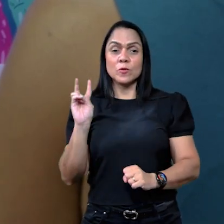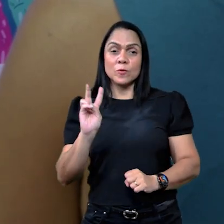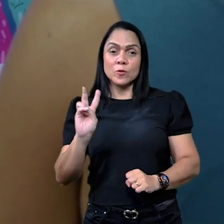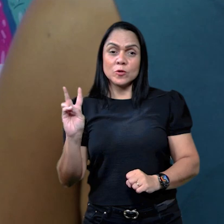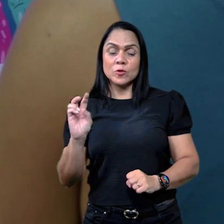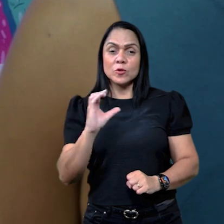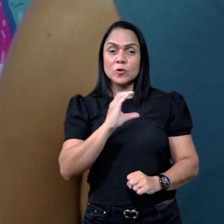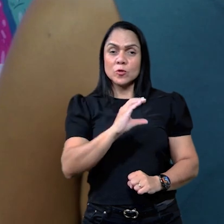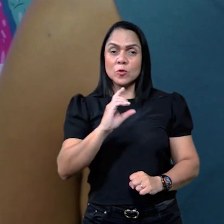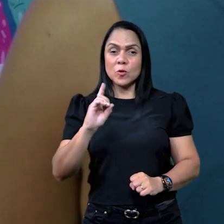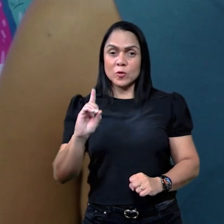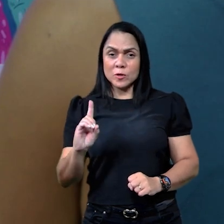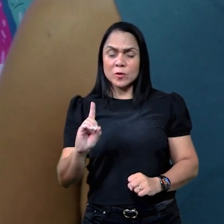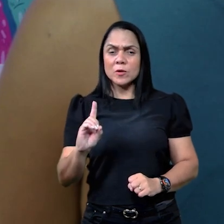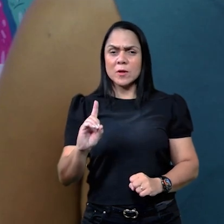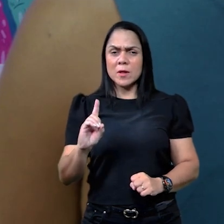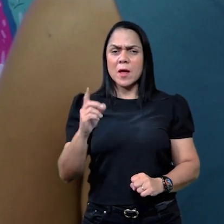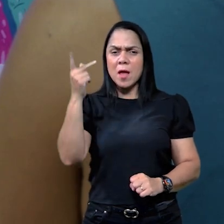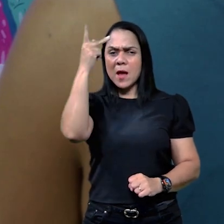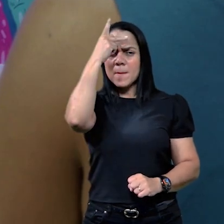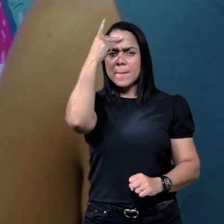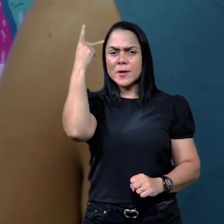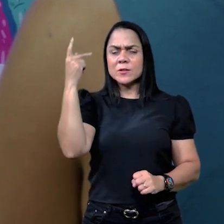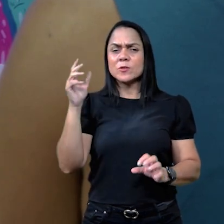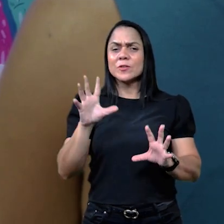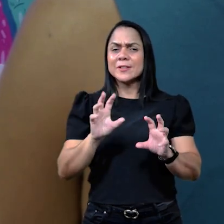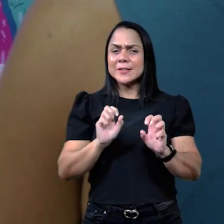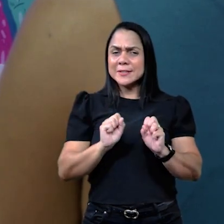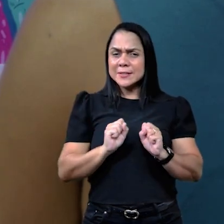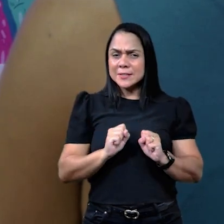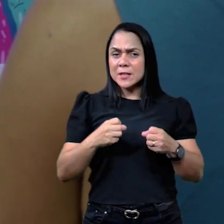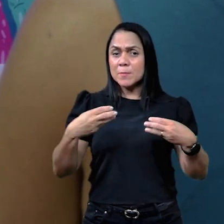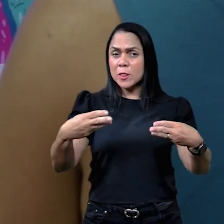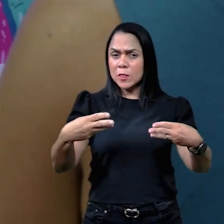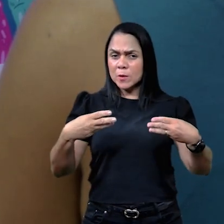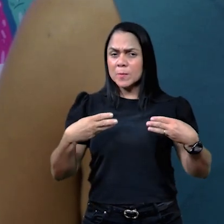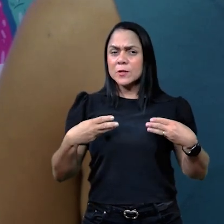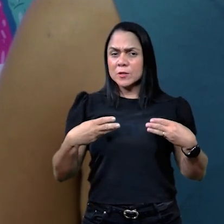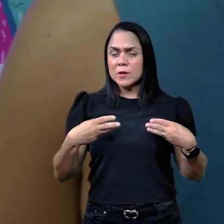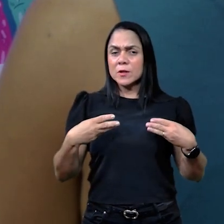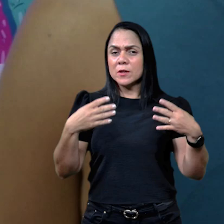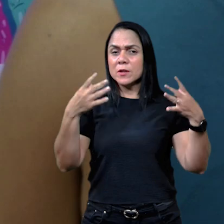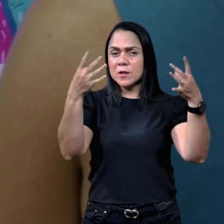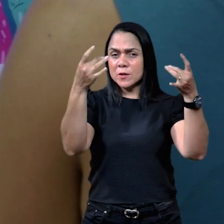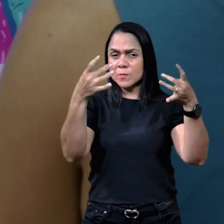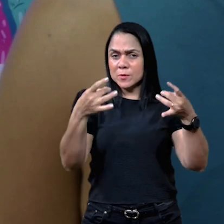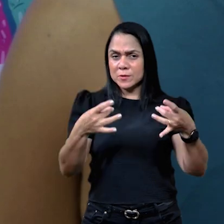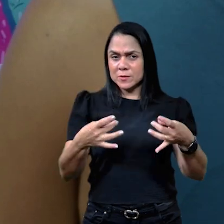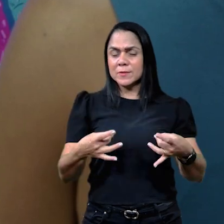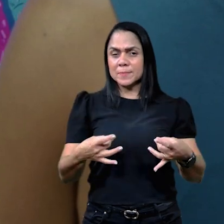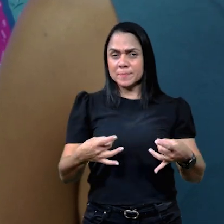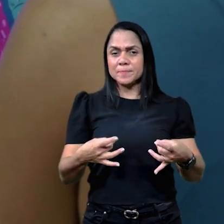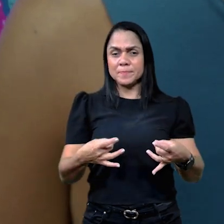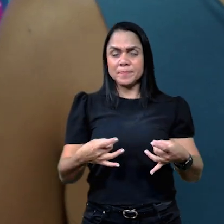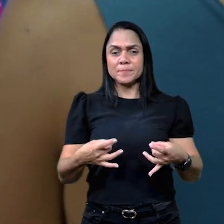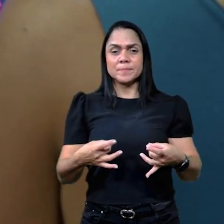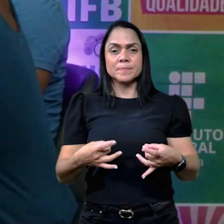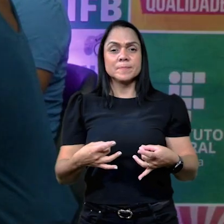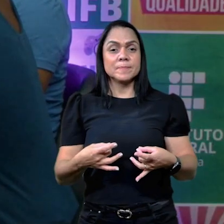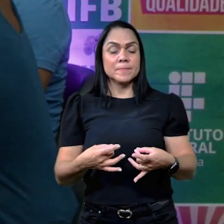coordenadoras. Quais pessoas vocês atendem no Ministério? Podem especificar um pouco?